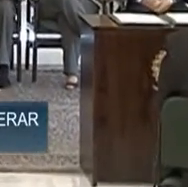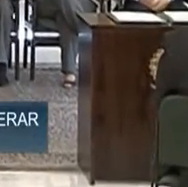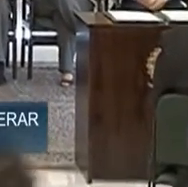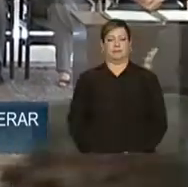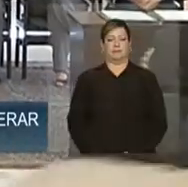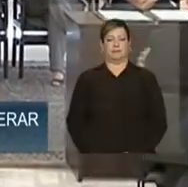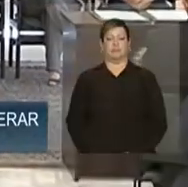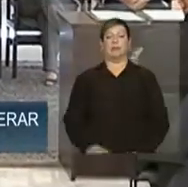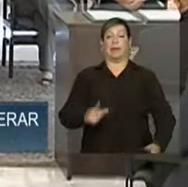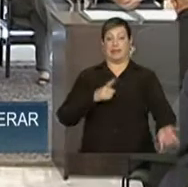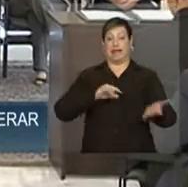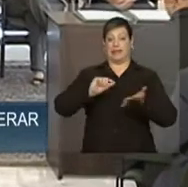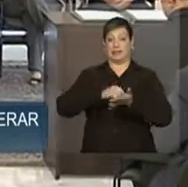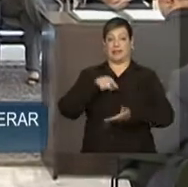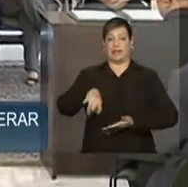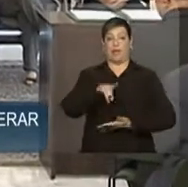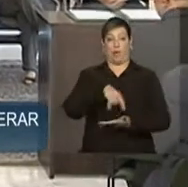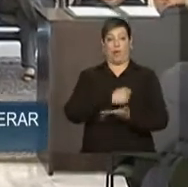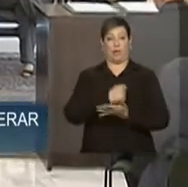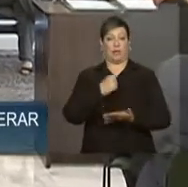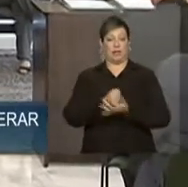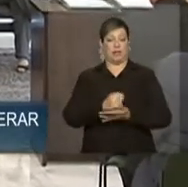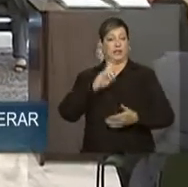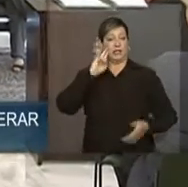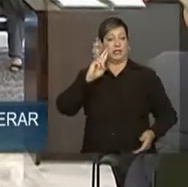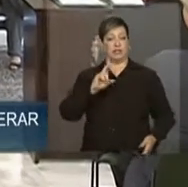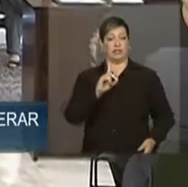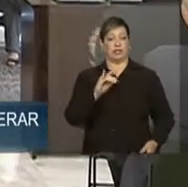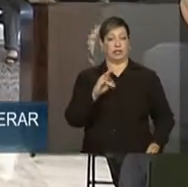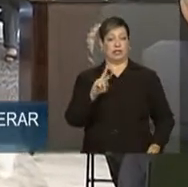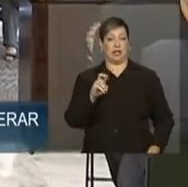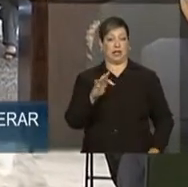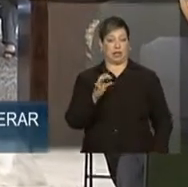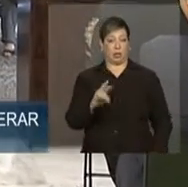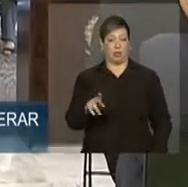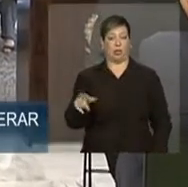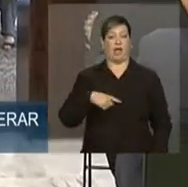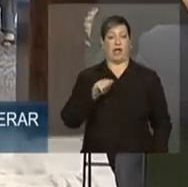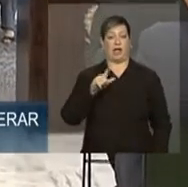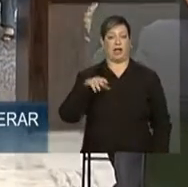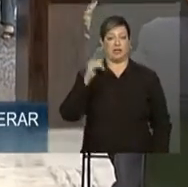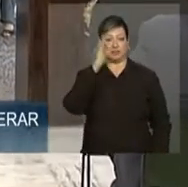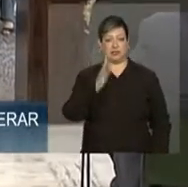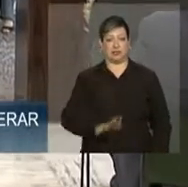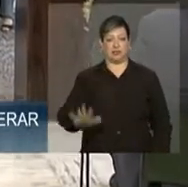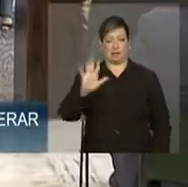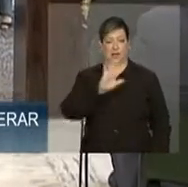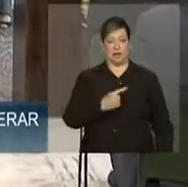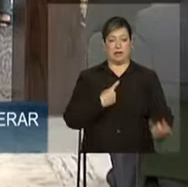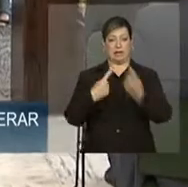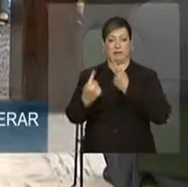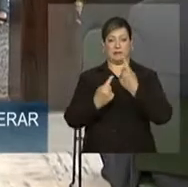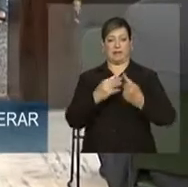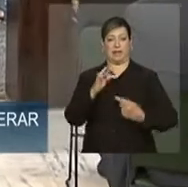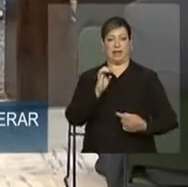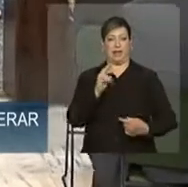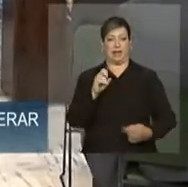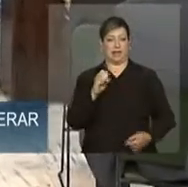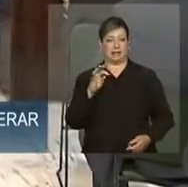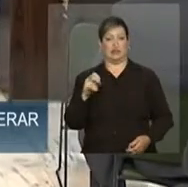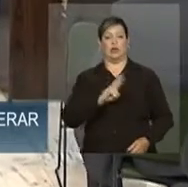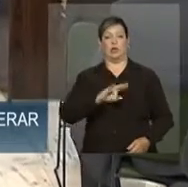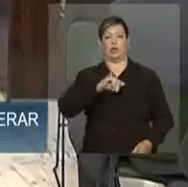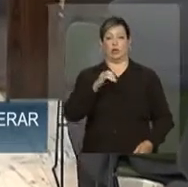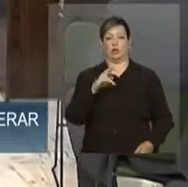Assina o referido contrato o diretor-geral em exercício da Agência Nacional de Transportes Terrestres, Jorge Bastos, e